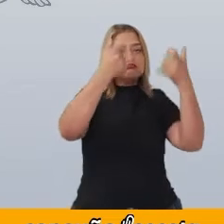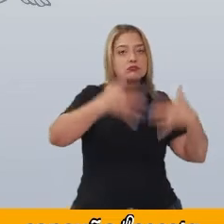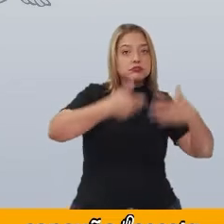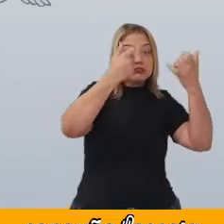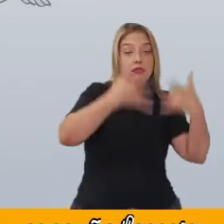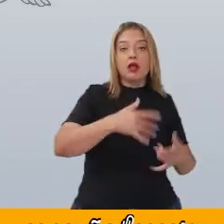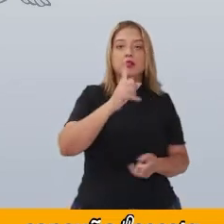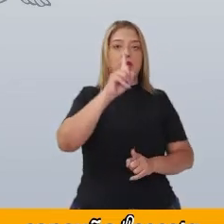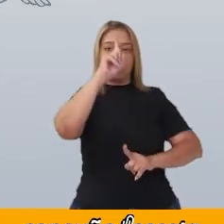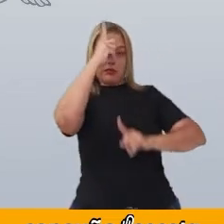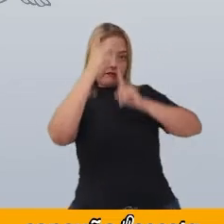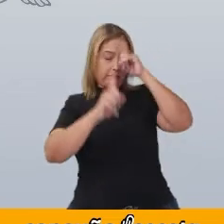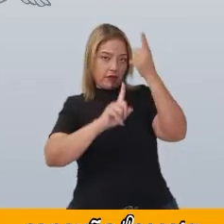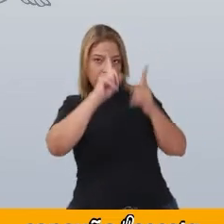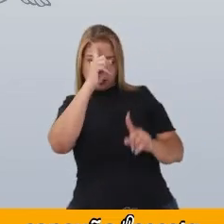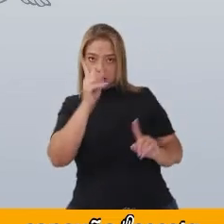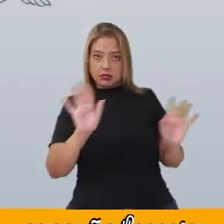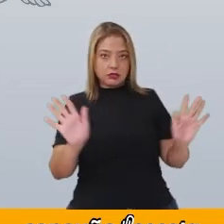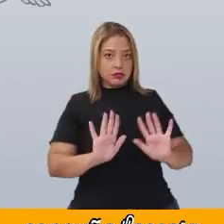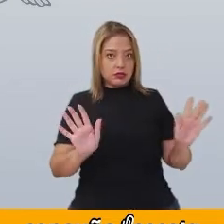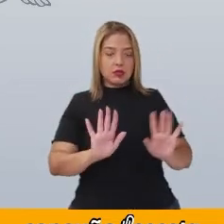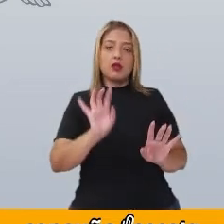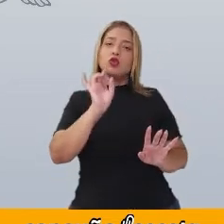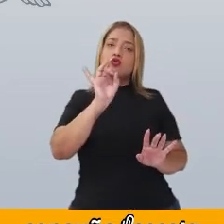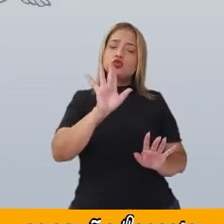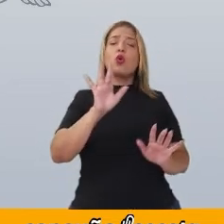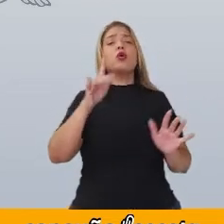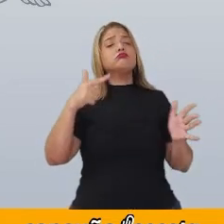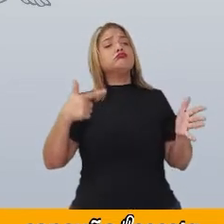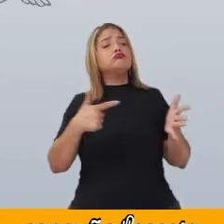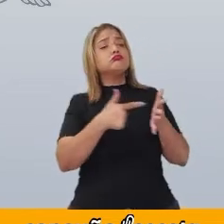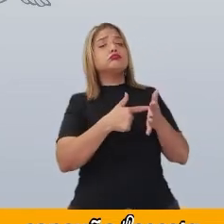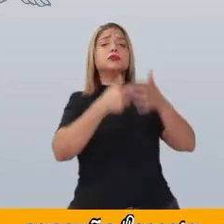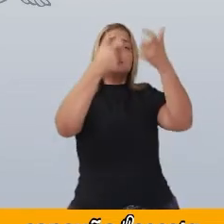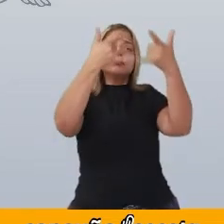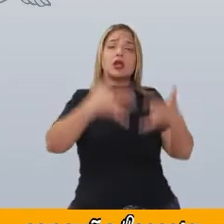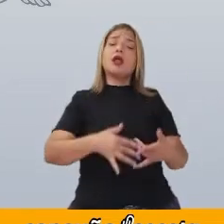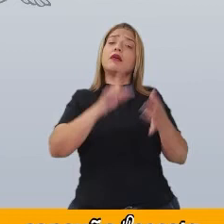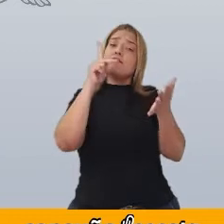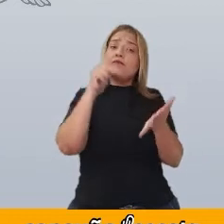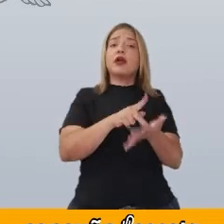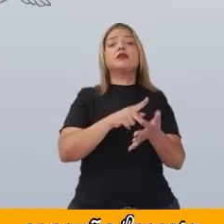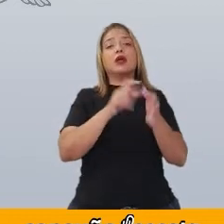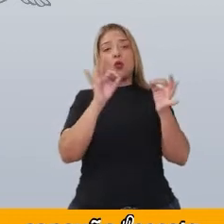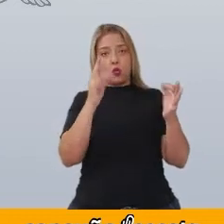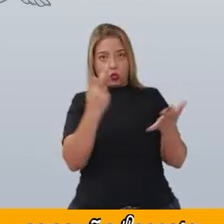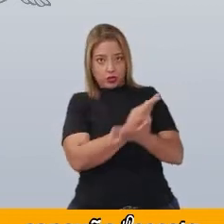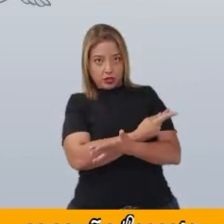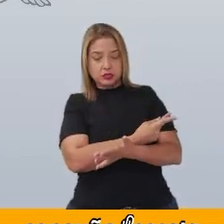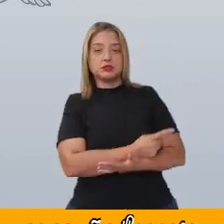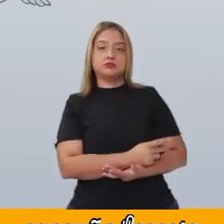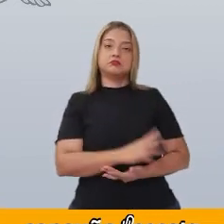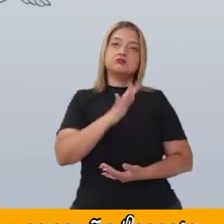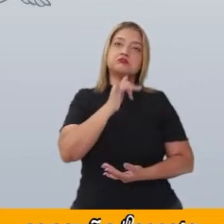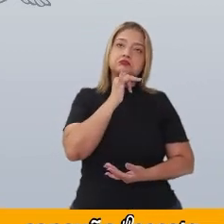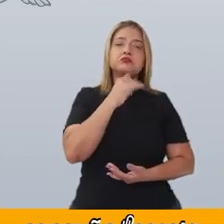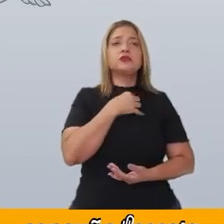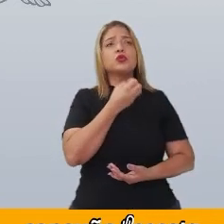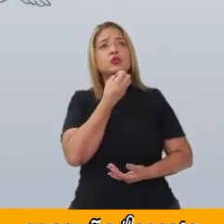recriá-los, limitando a mostrá-los como realmente acontece. E aí nós temos como exemplo